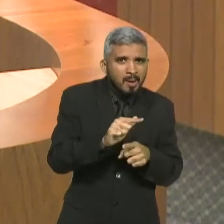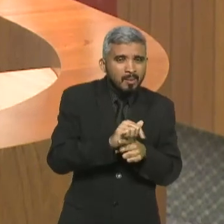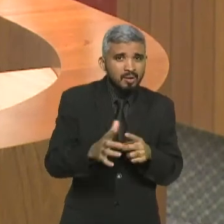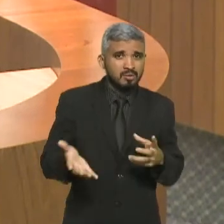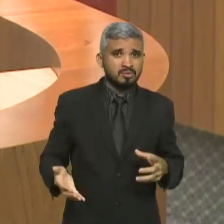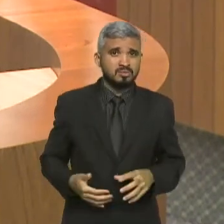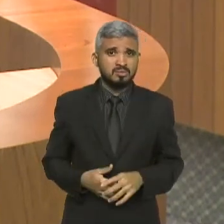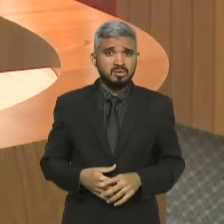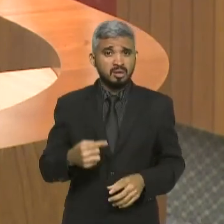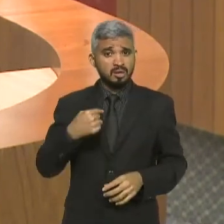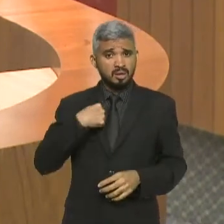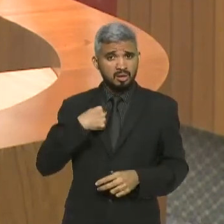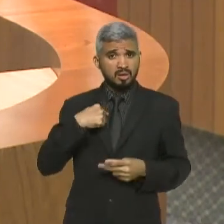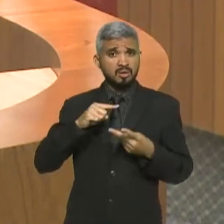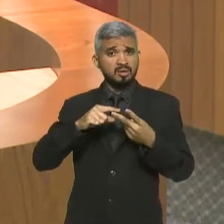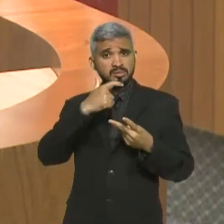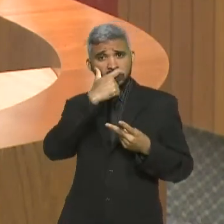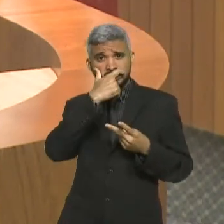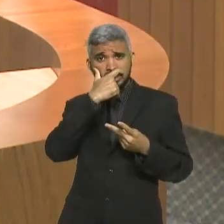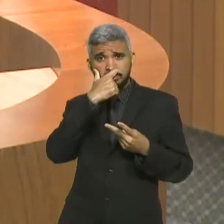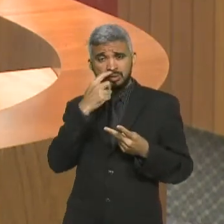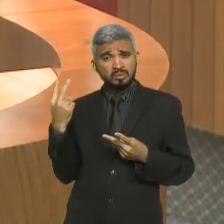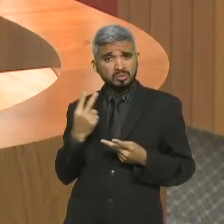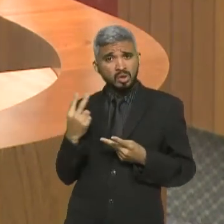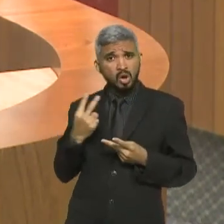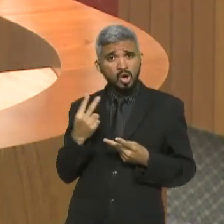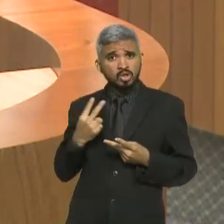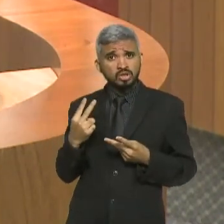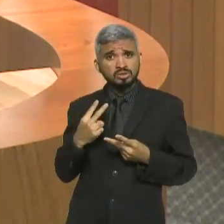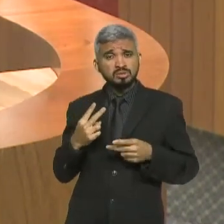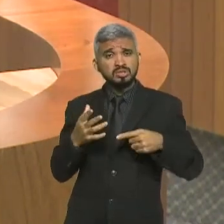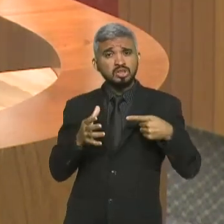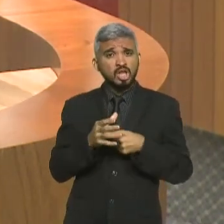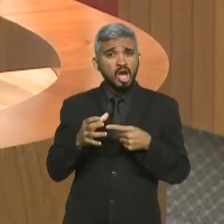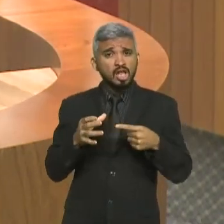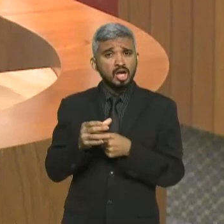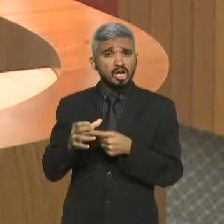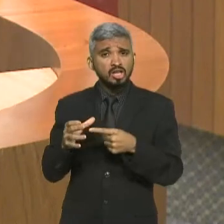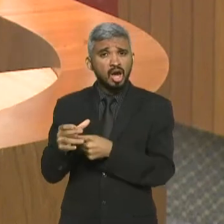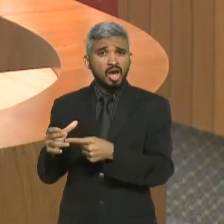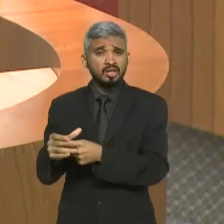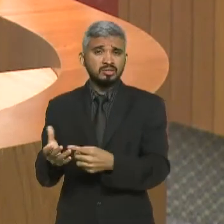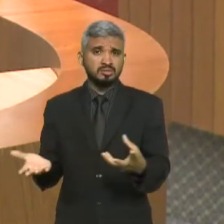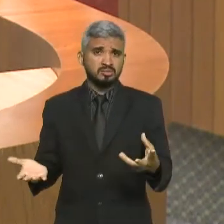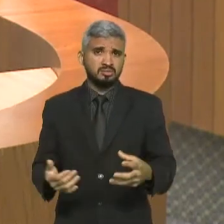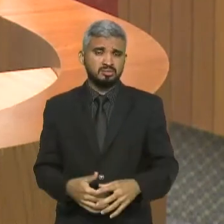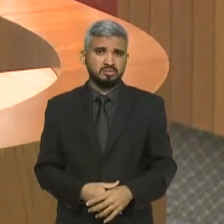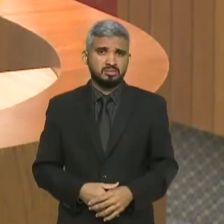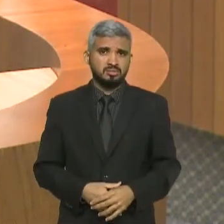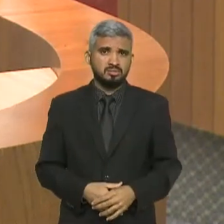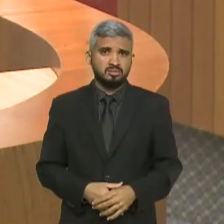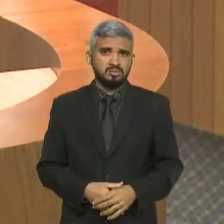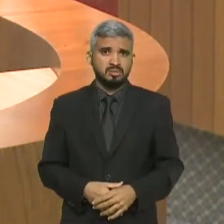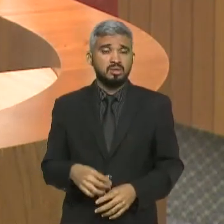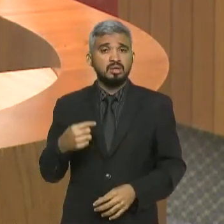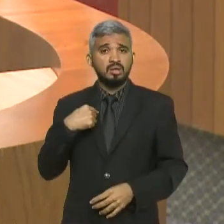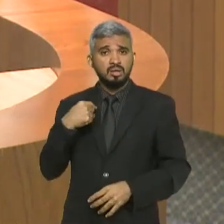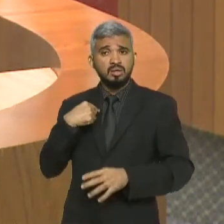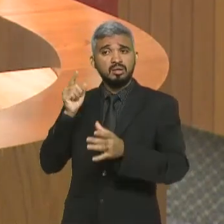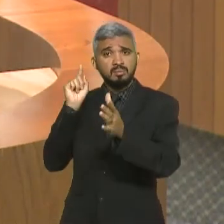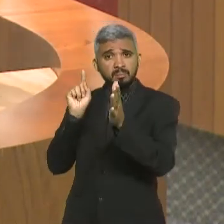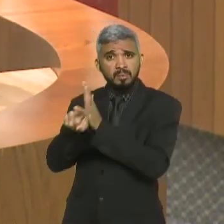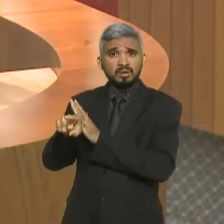surgiram da oposição, surgiram na tribuna desta casa. Mas, enfim, vou concluir o pronunciamento cobrando do líder do